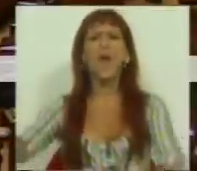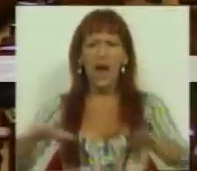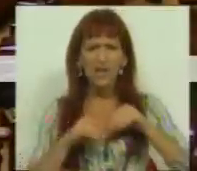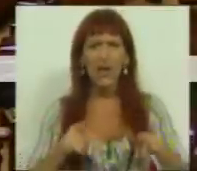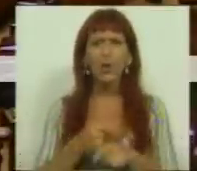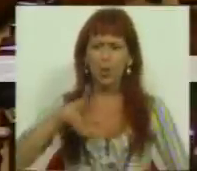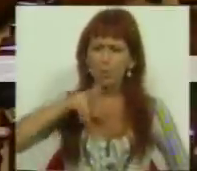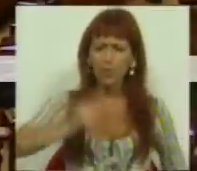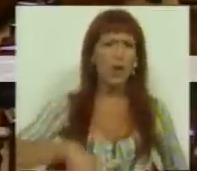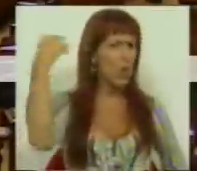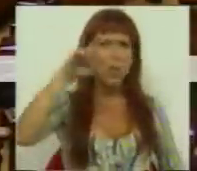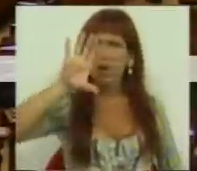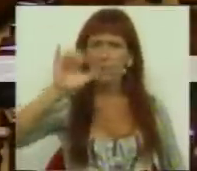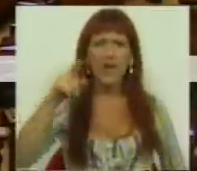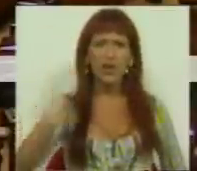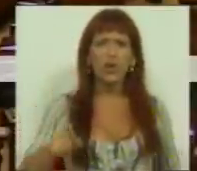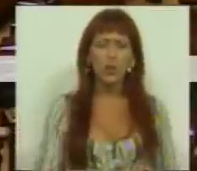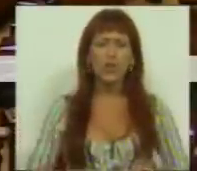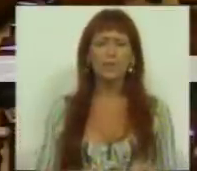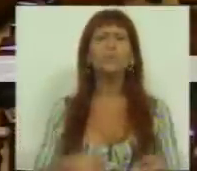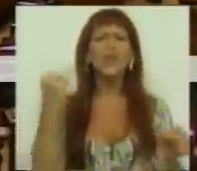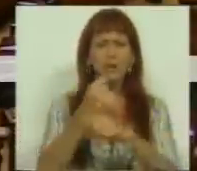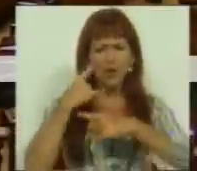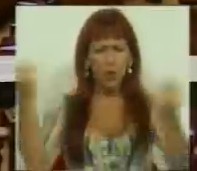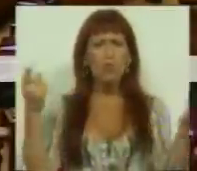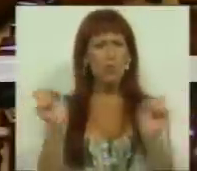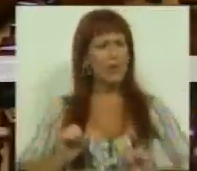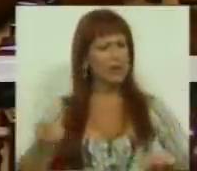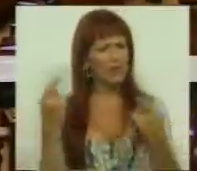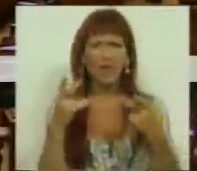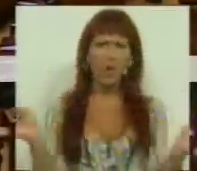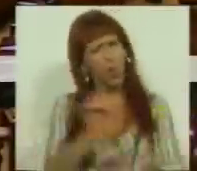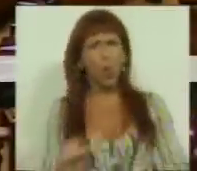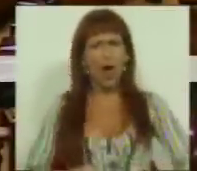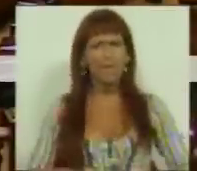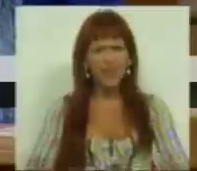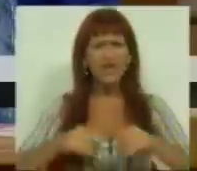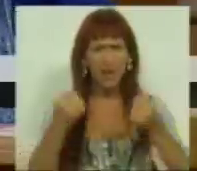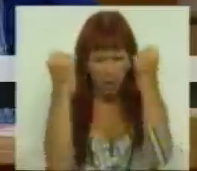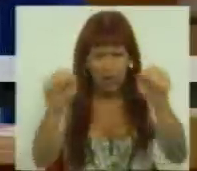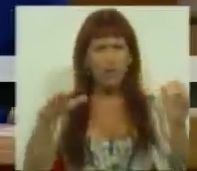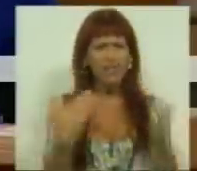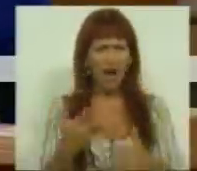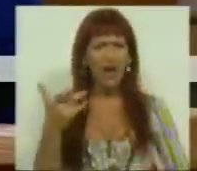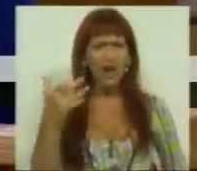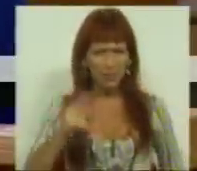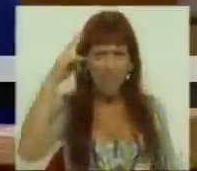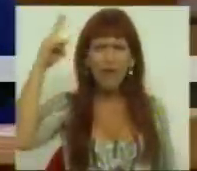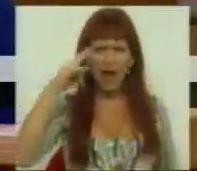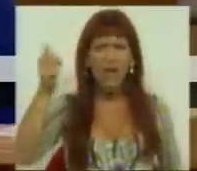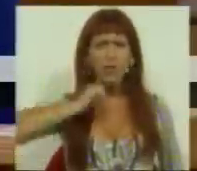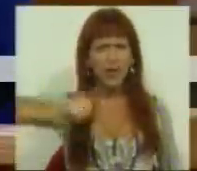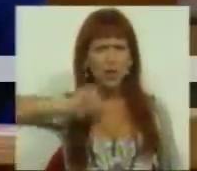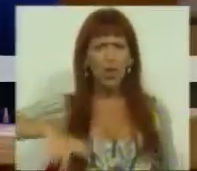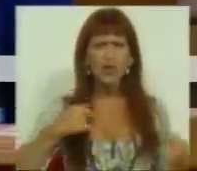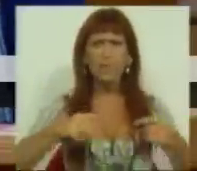Aceitam que Portugal seja o único país sem serviço público de televisão? Aceitam a autonomização da RTP Madeira e